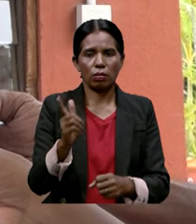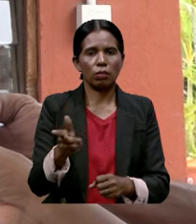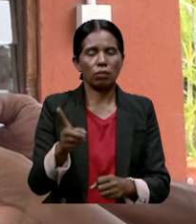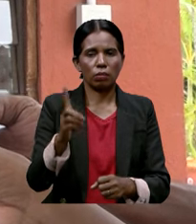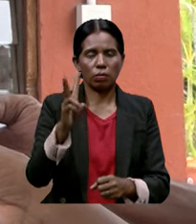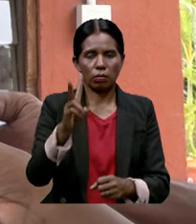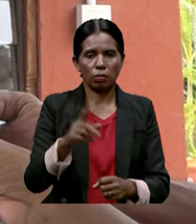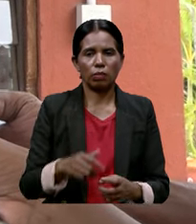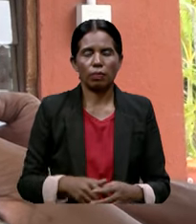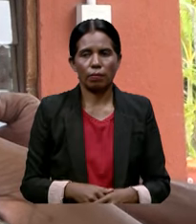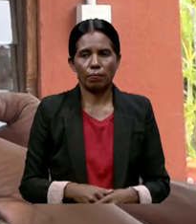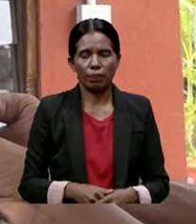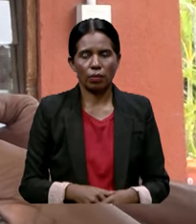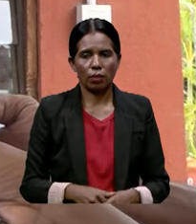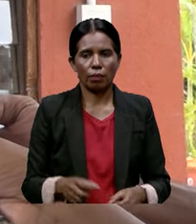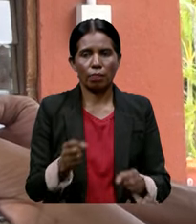bat